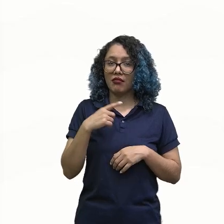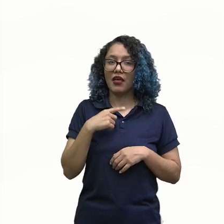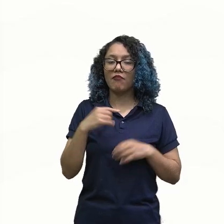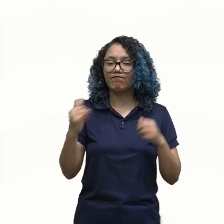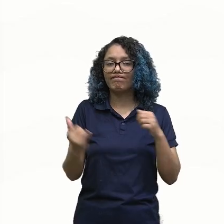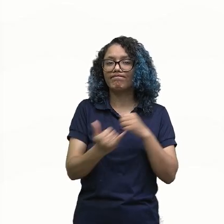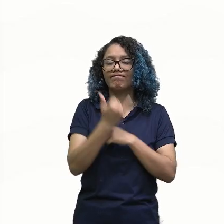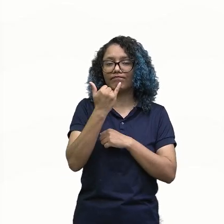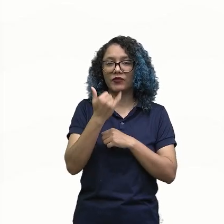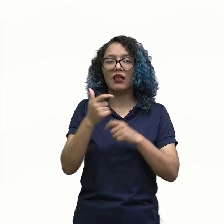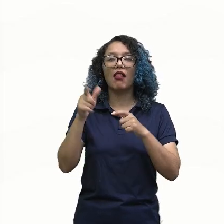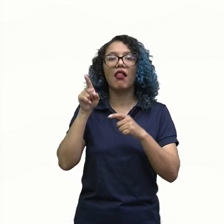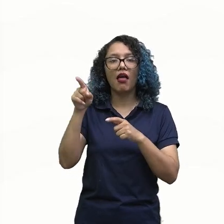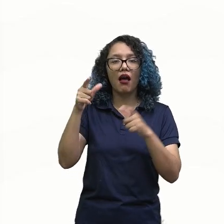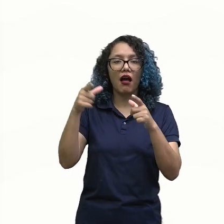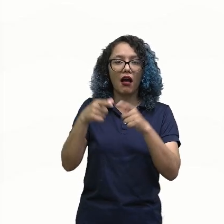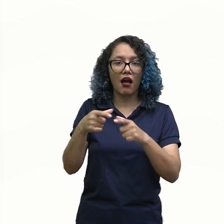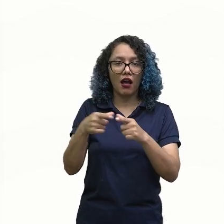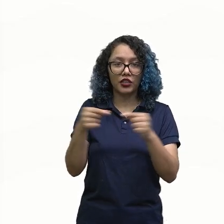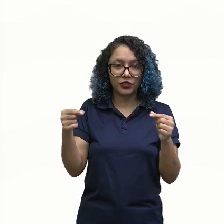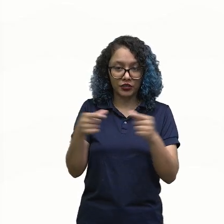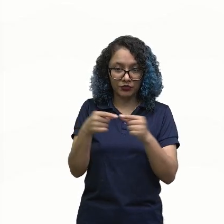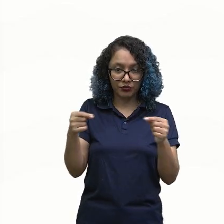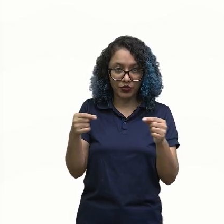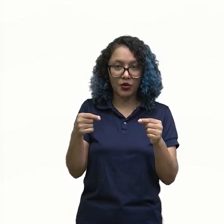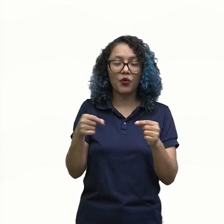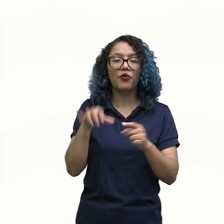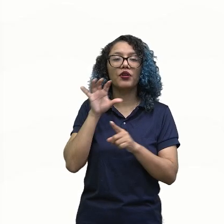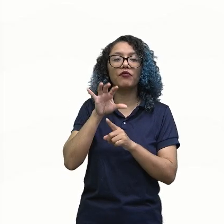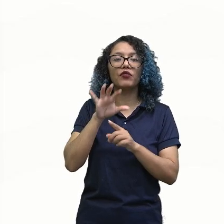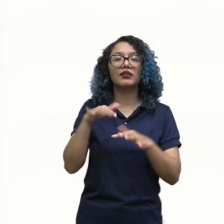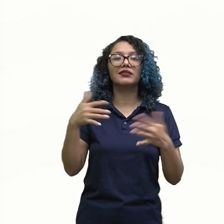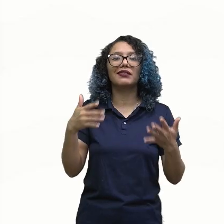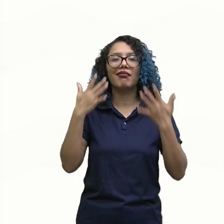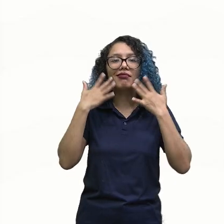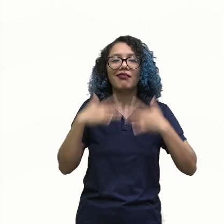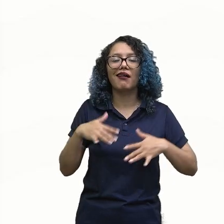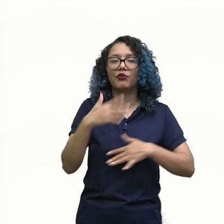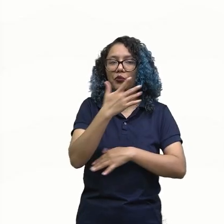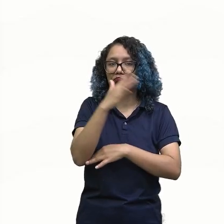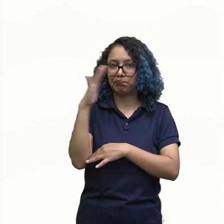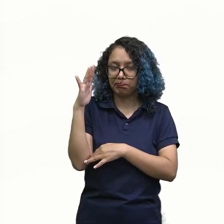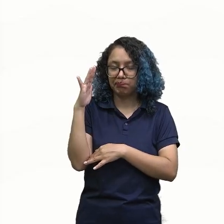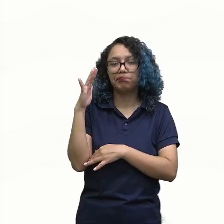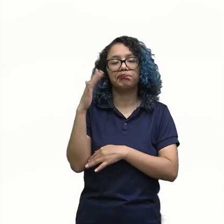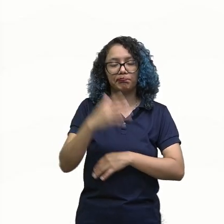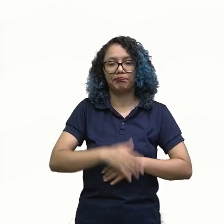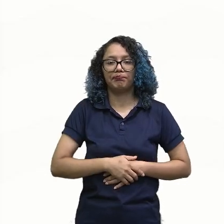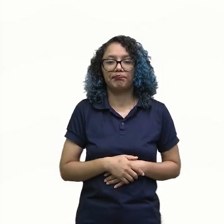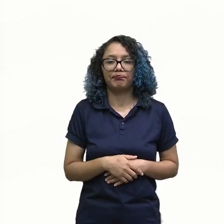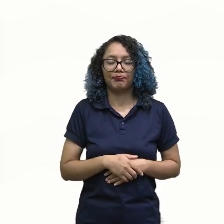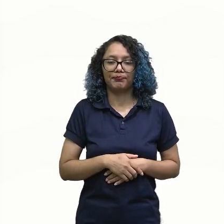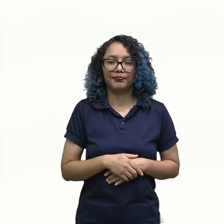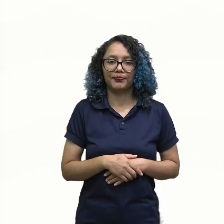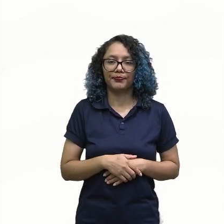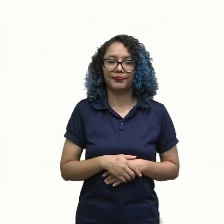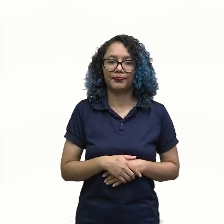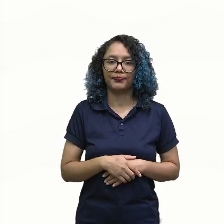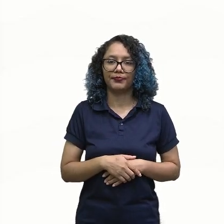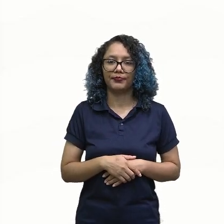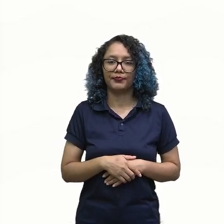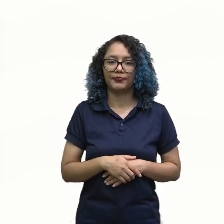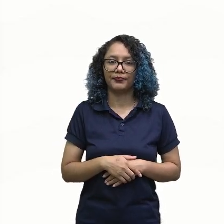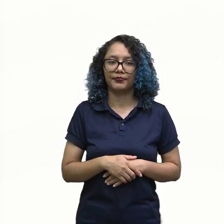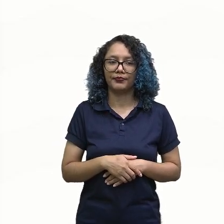Fukushima, aqui por fontes naturais, né? Nós temos aí, como você acabou de escutar,